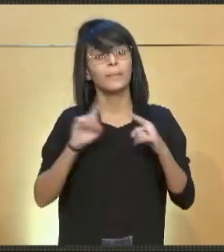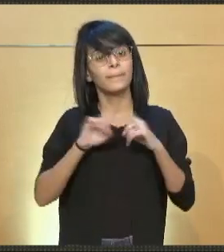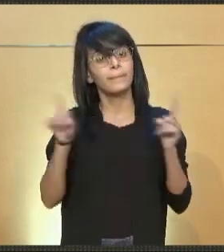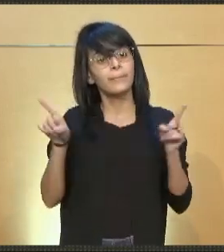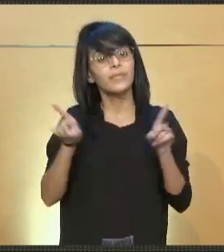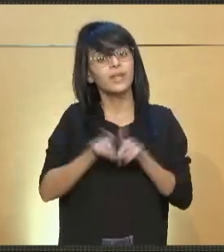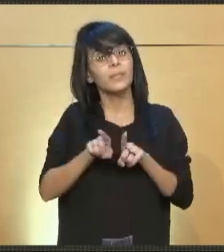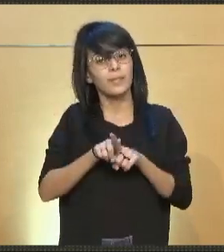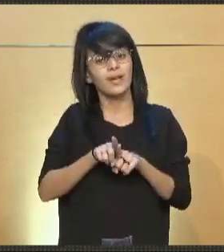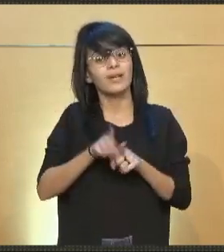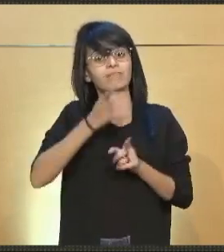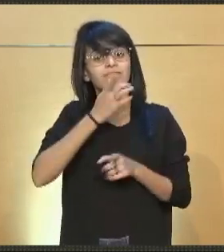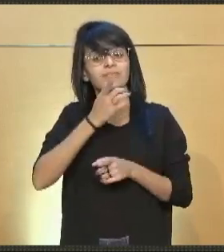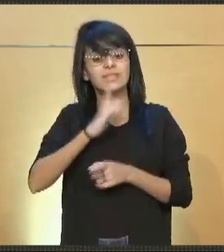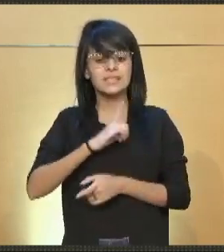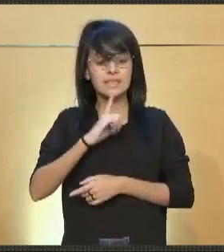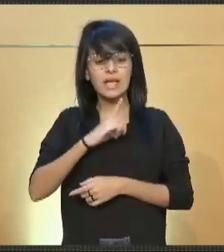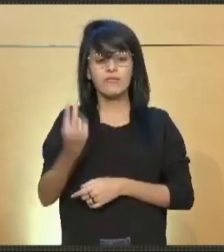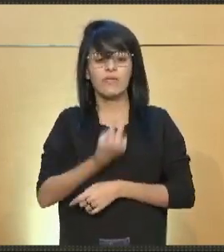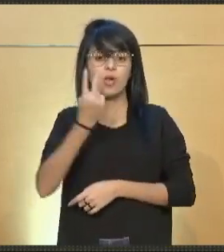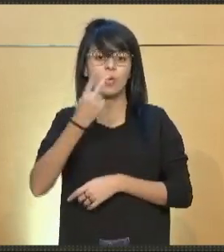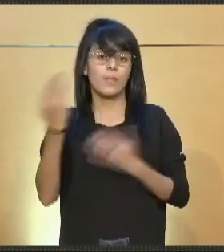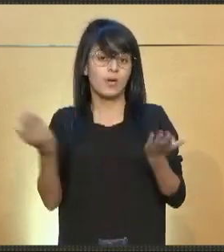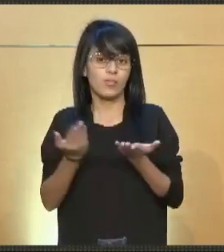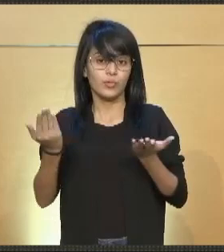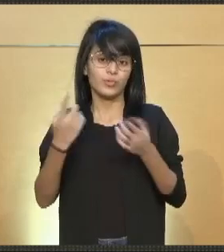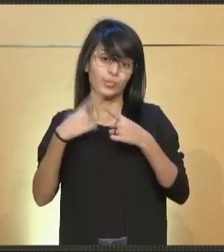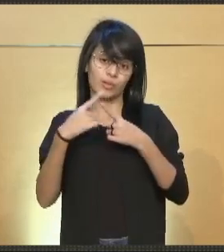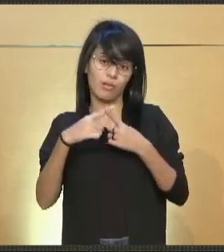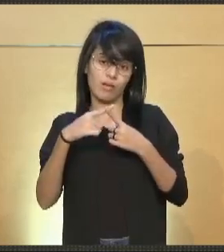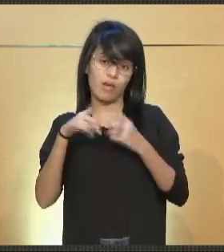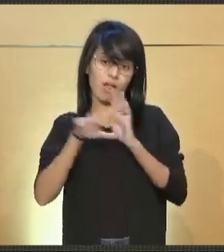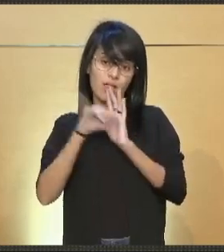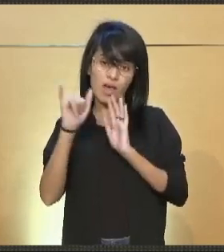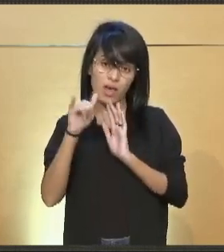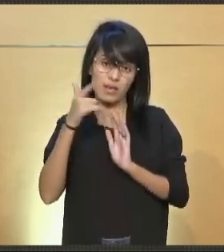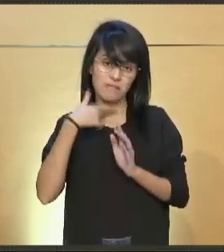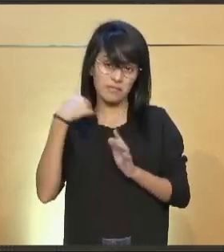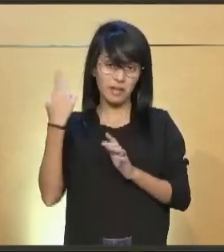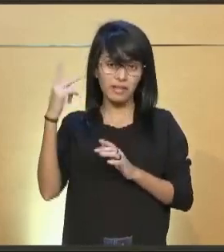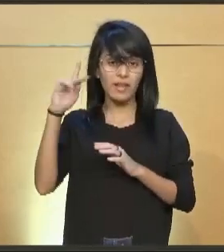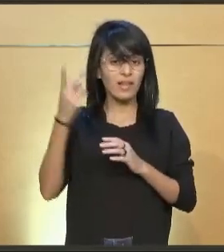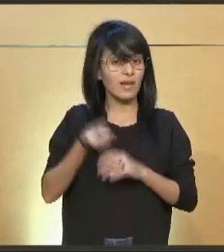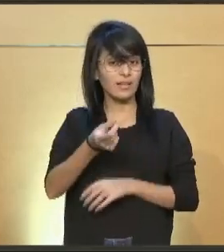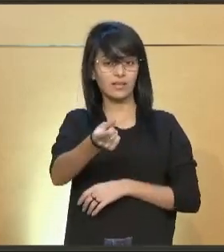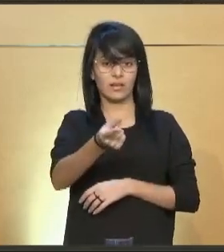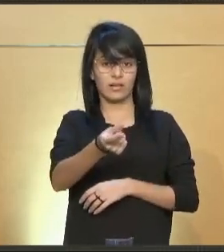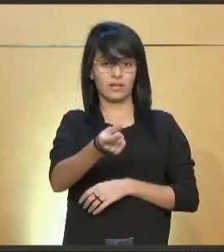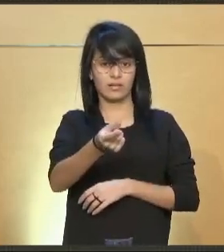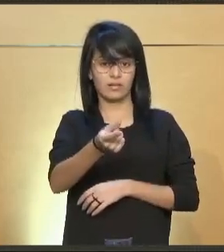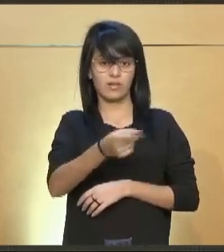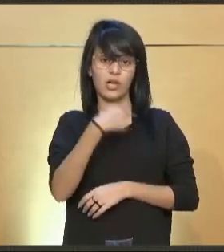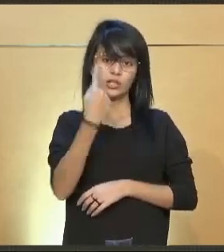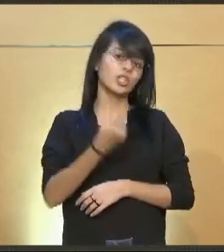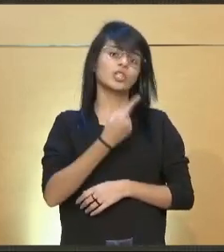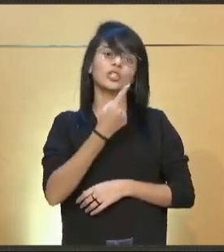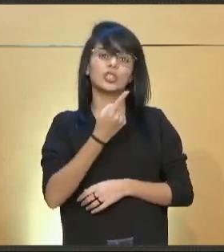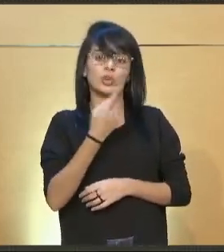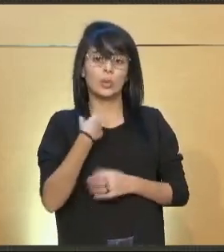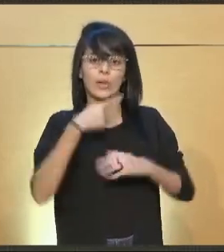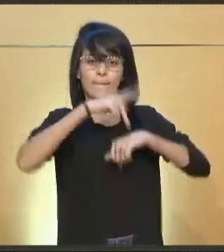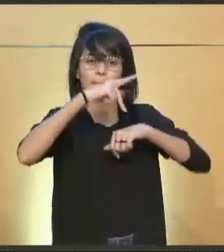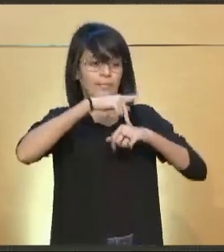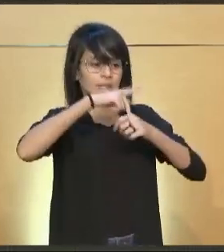para hoje, porque os princípios morais de Deus são eternos. Não servimos a lei na pedra como Israel, no contexto do